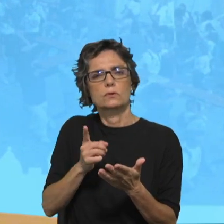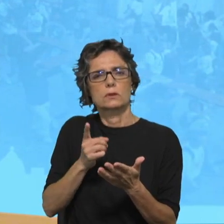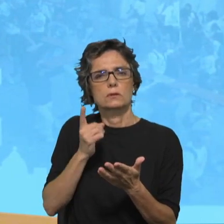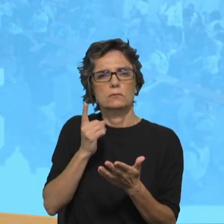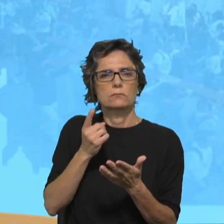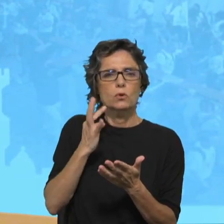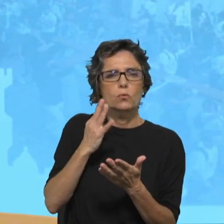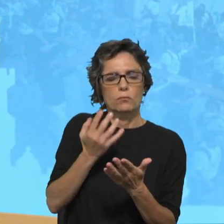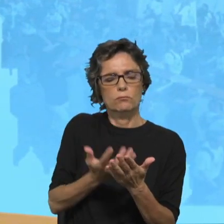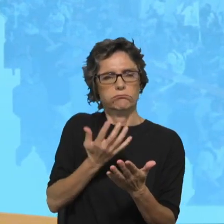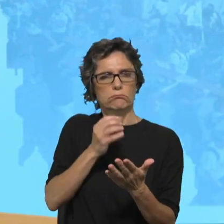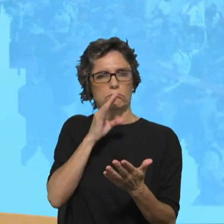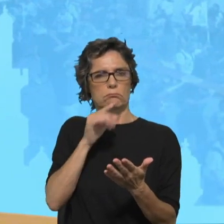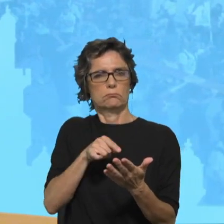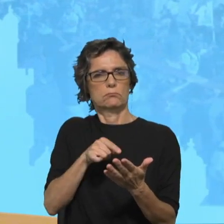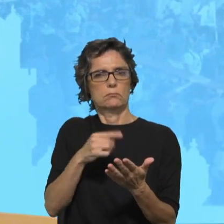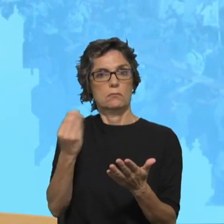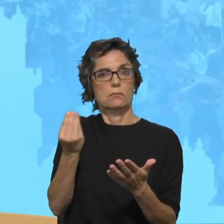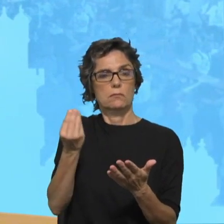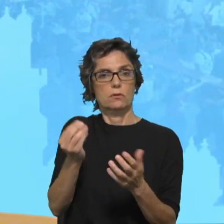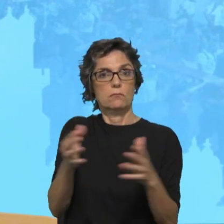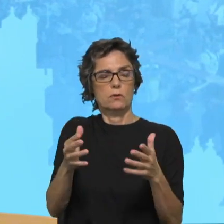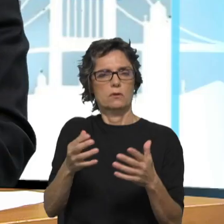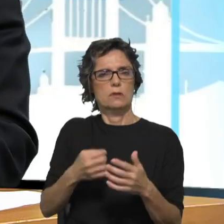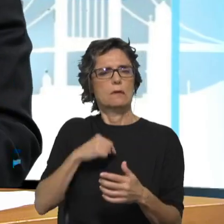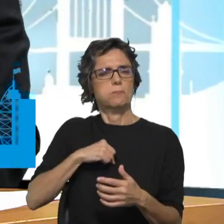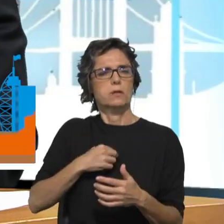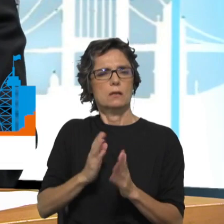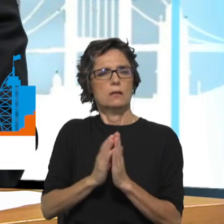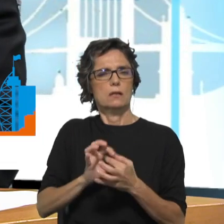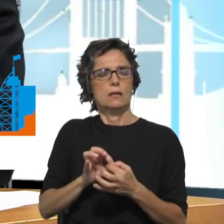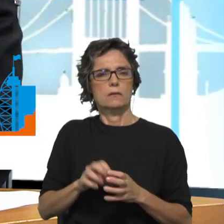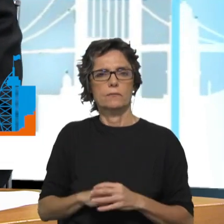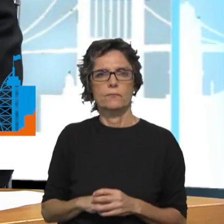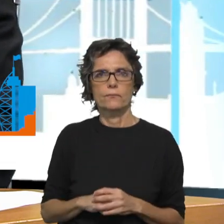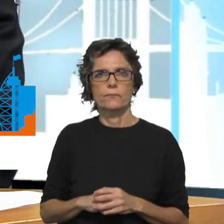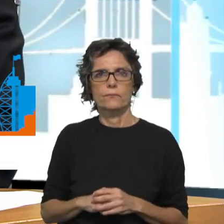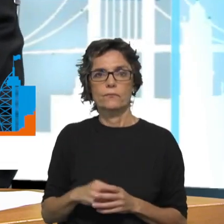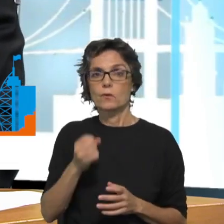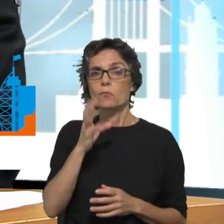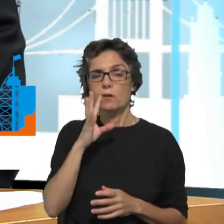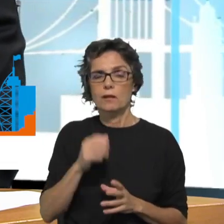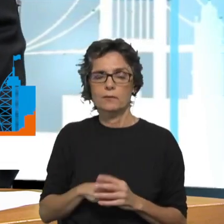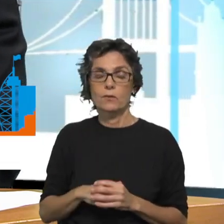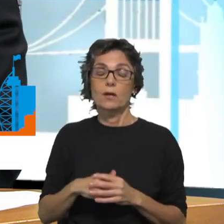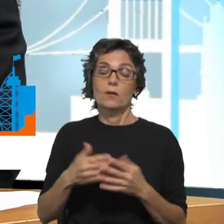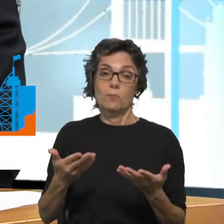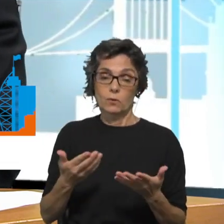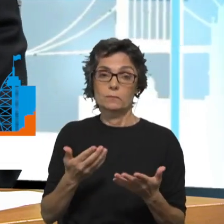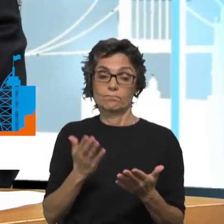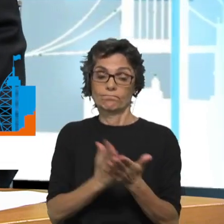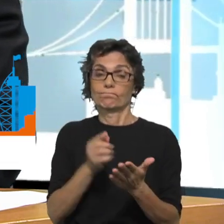surpreendentes, pelo facto da maioria dos jovens se considerar religioso? Boa tarde. De facto, eu diria que deste estudo o que é